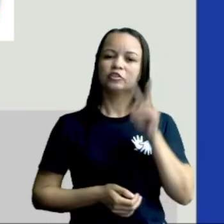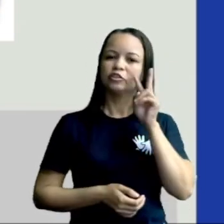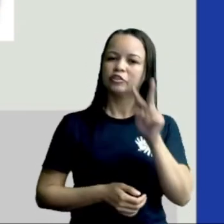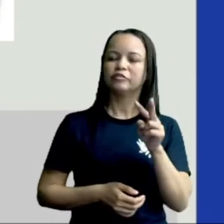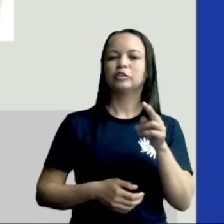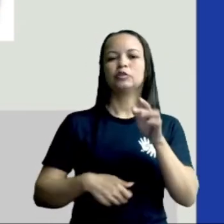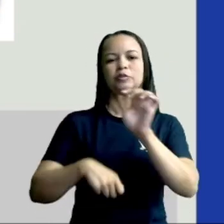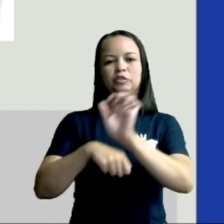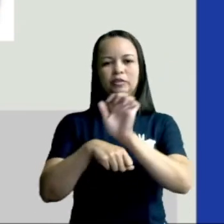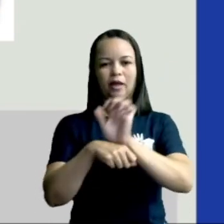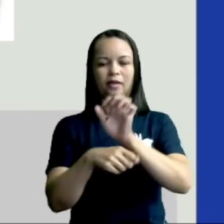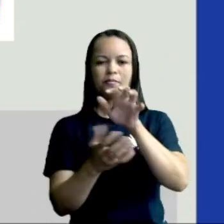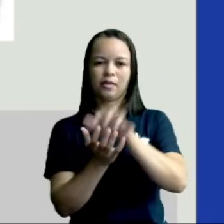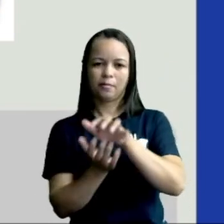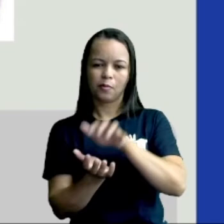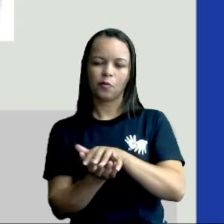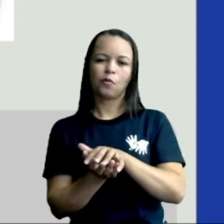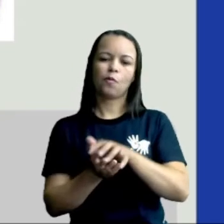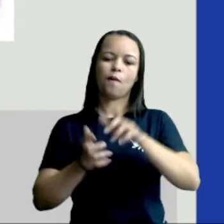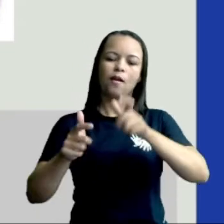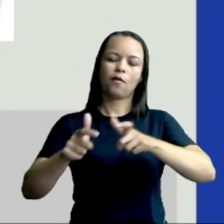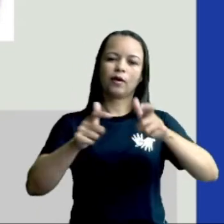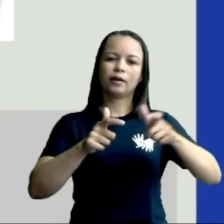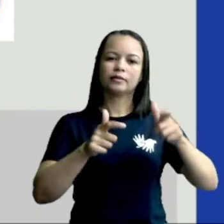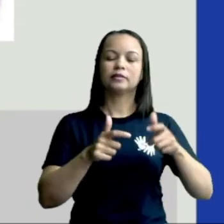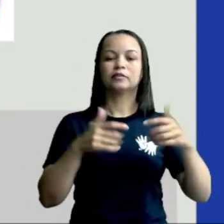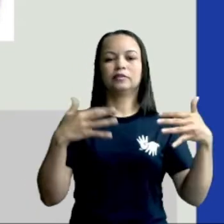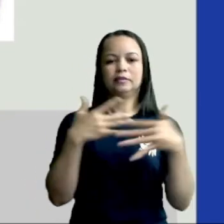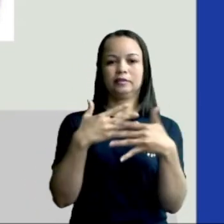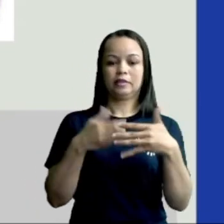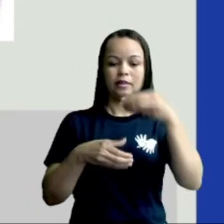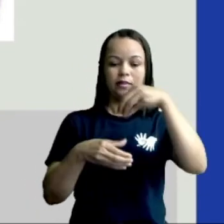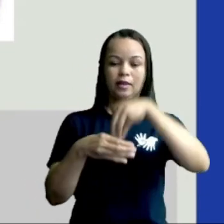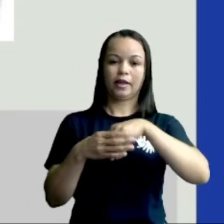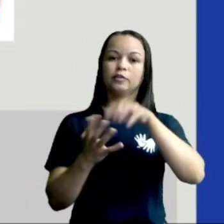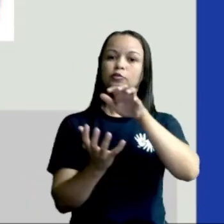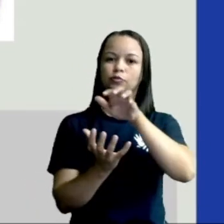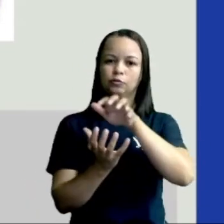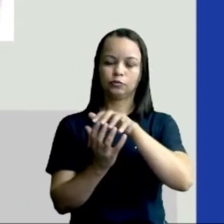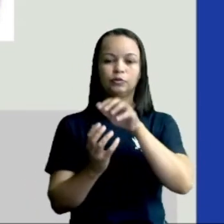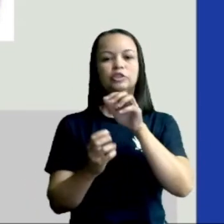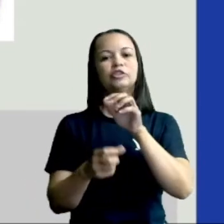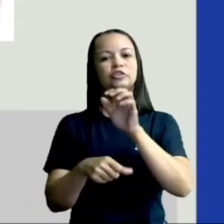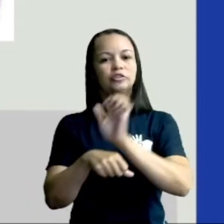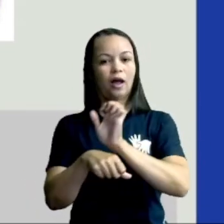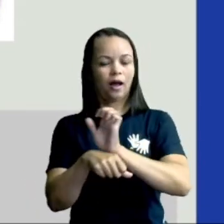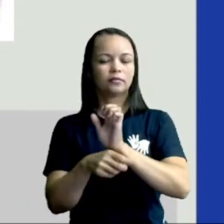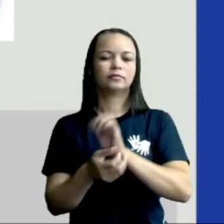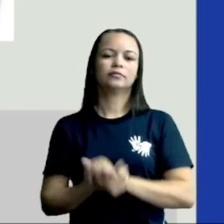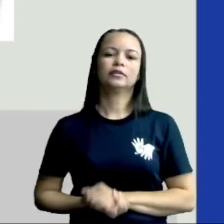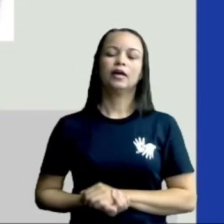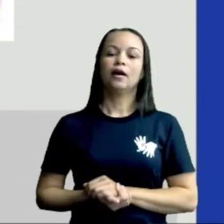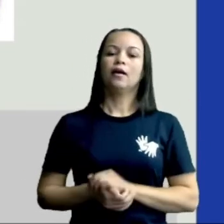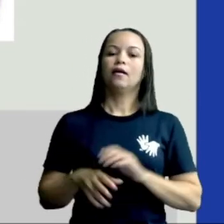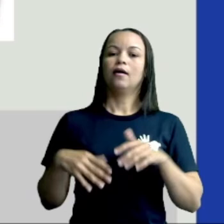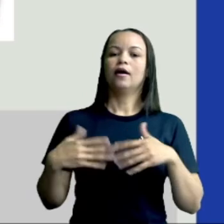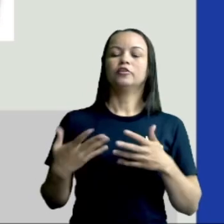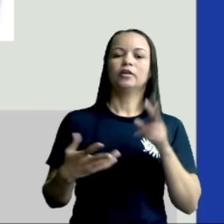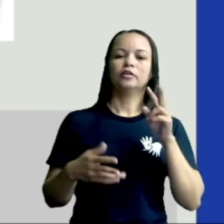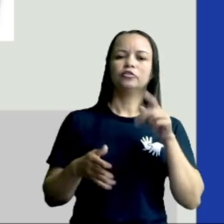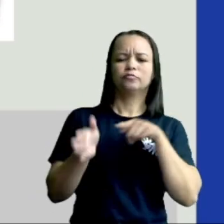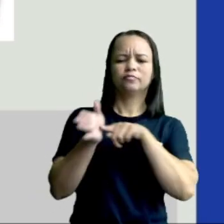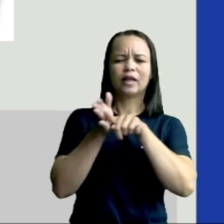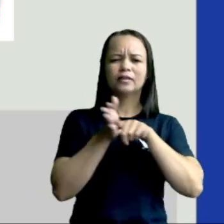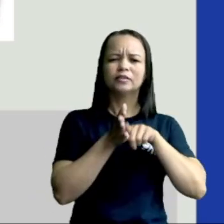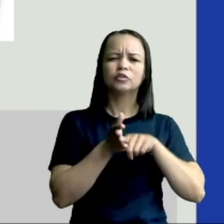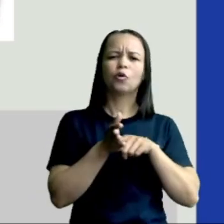de Pernambuco, sobre a localização da cidade dentro do estado, lembra? A gente analisou o contexto histórico, o que